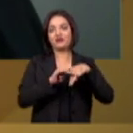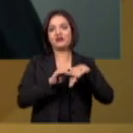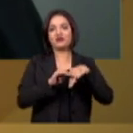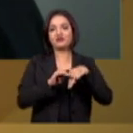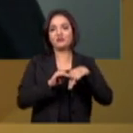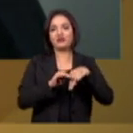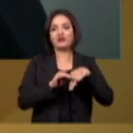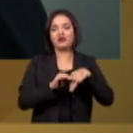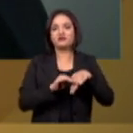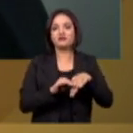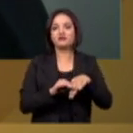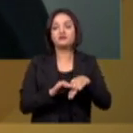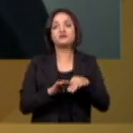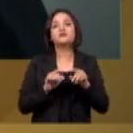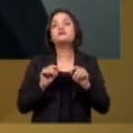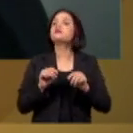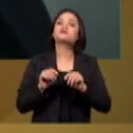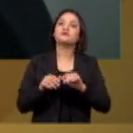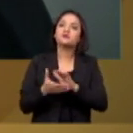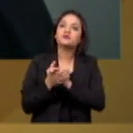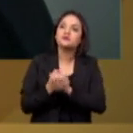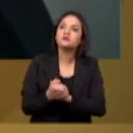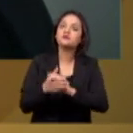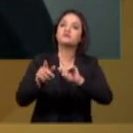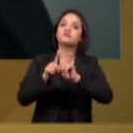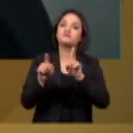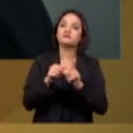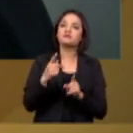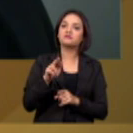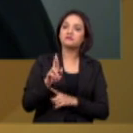permitiu inicialmente o presente para